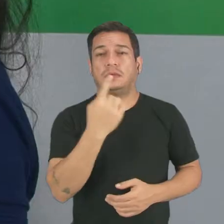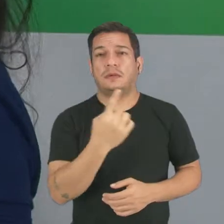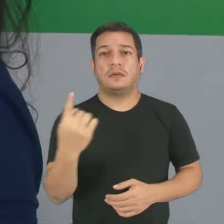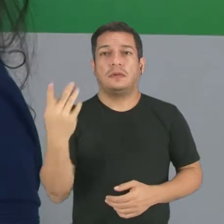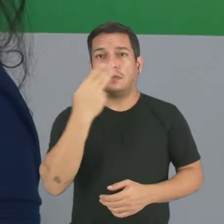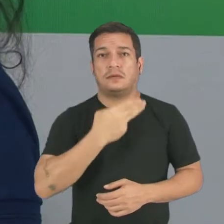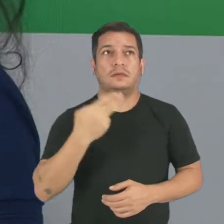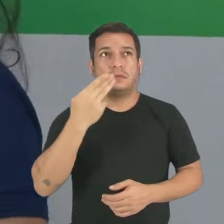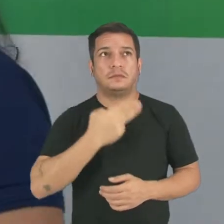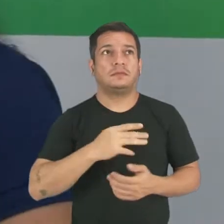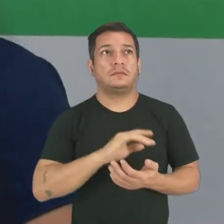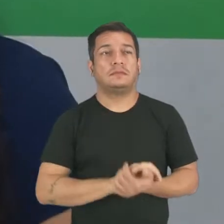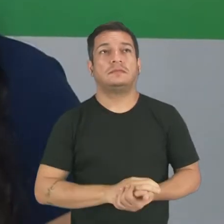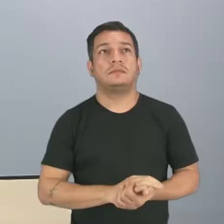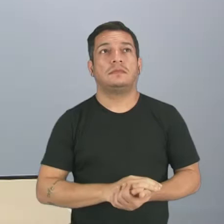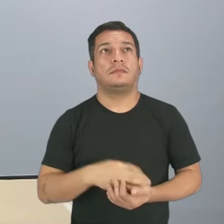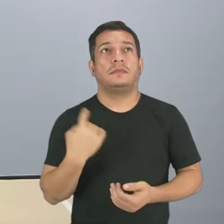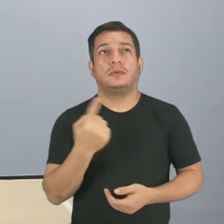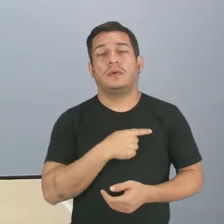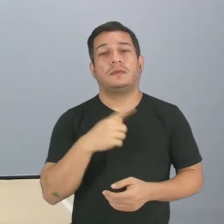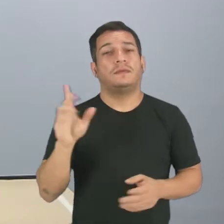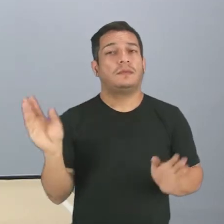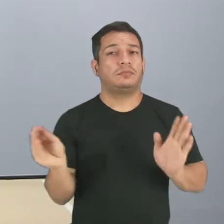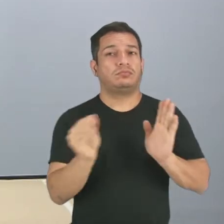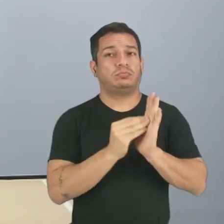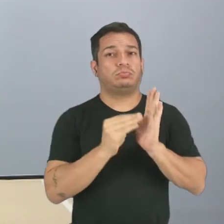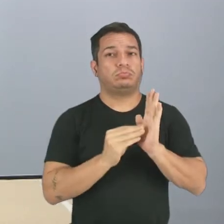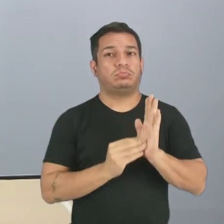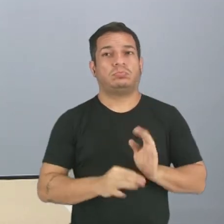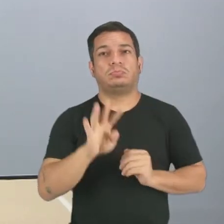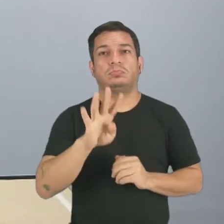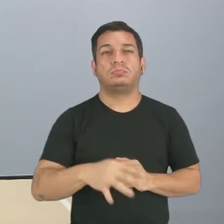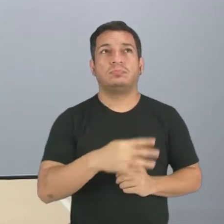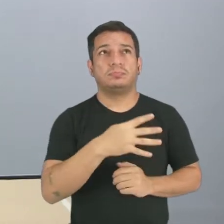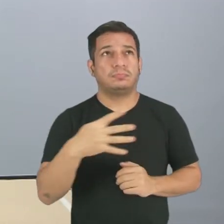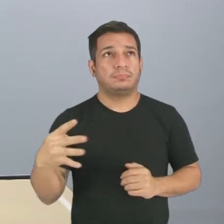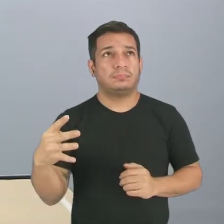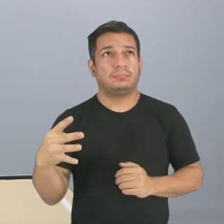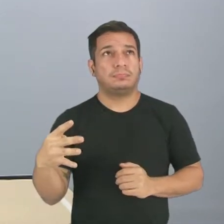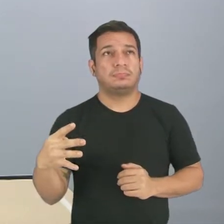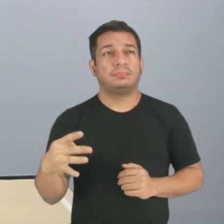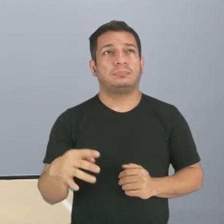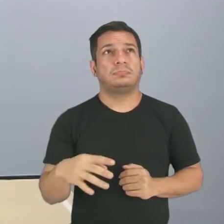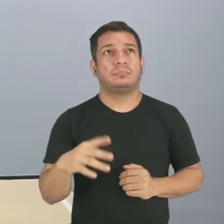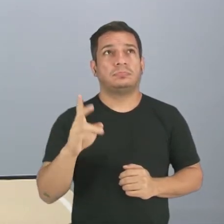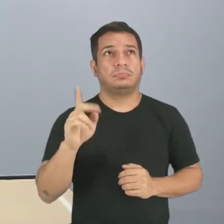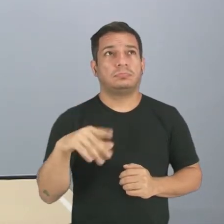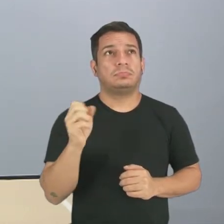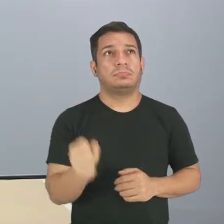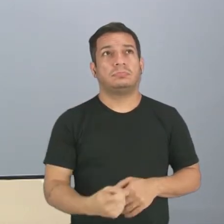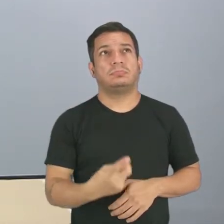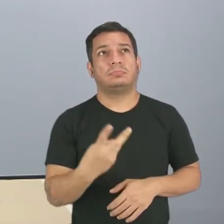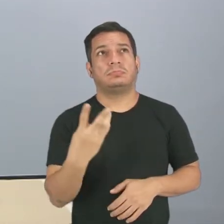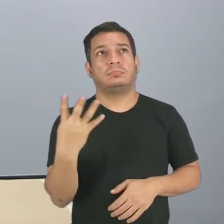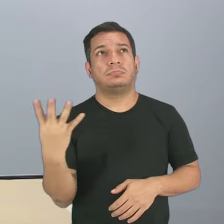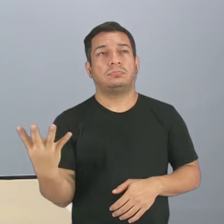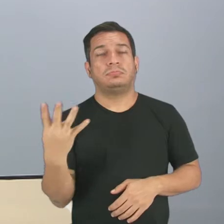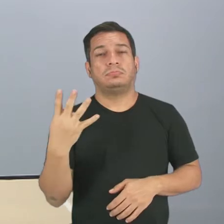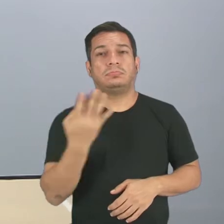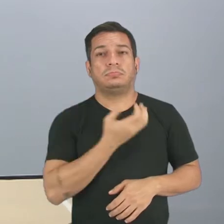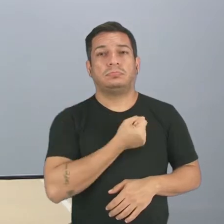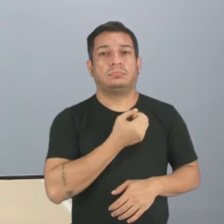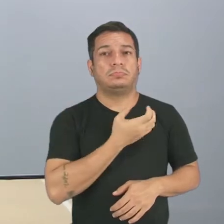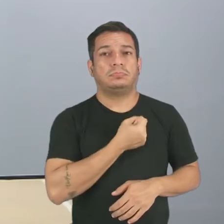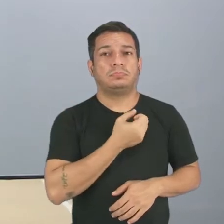doce. E nós vamos completar a tabela ao lado com a quantidade, o